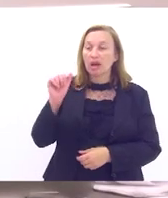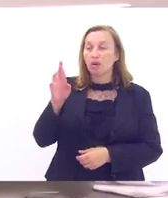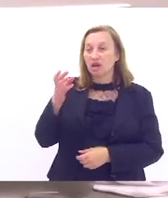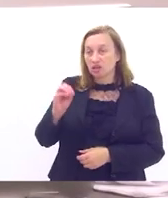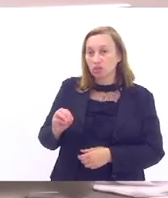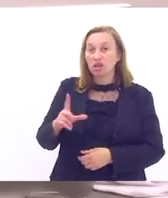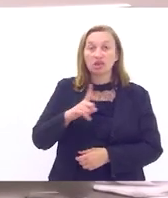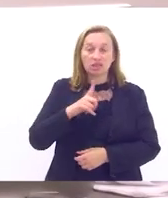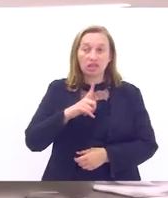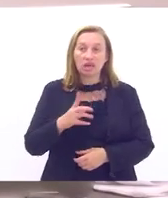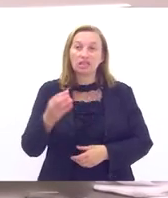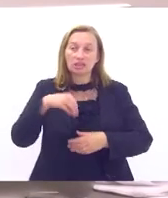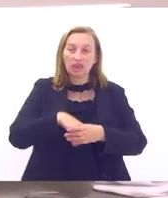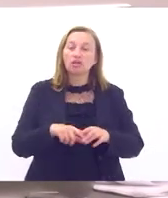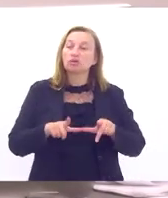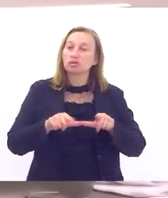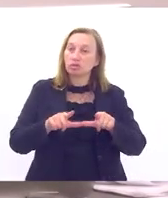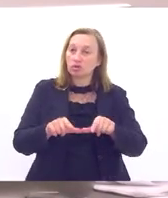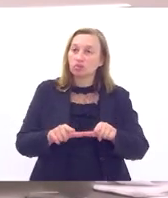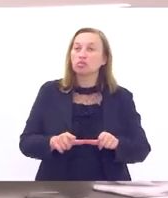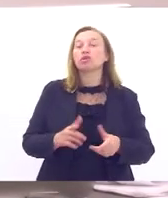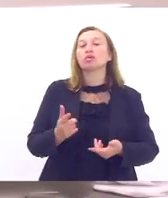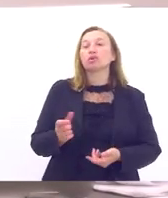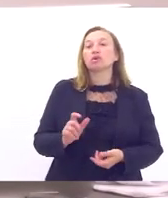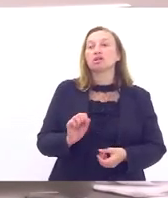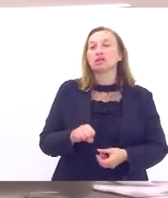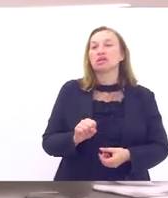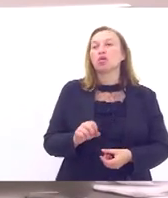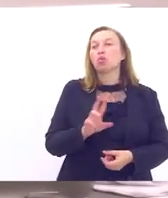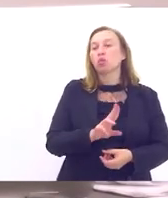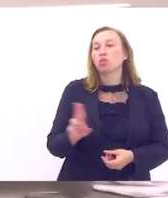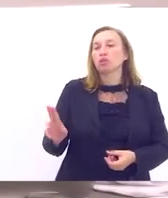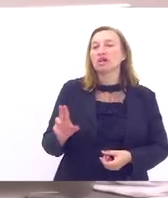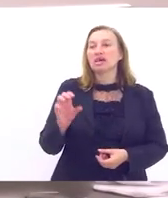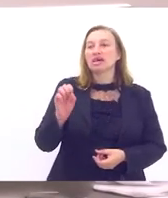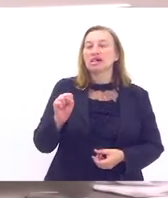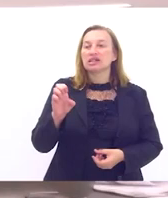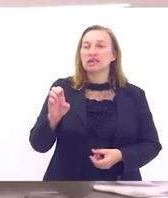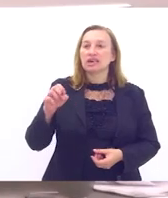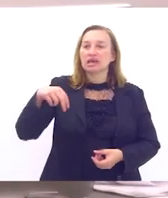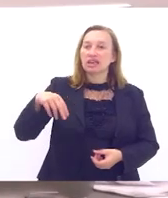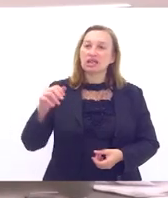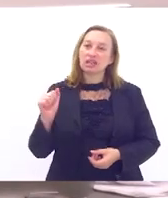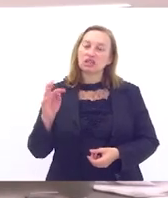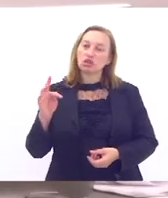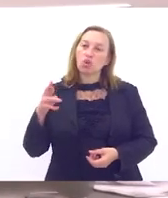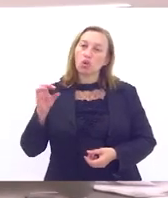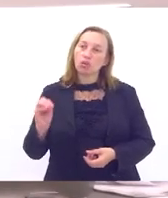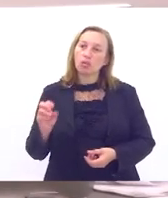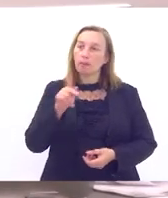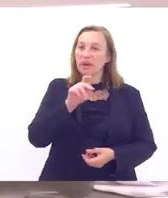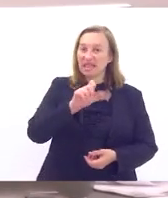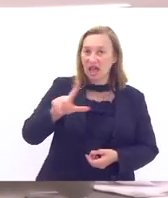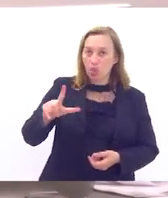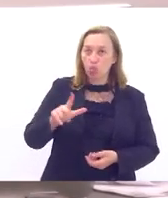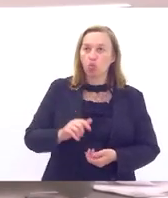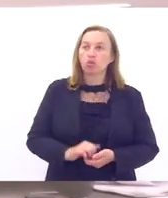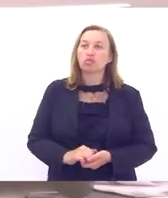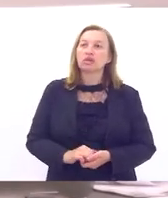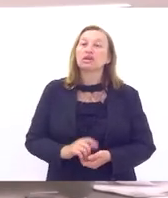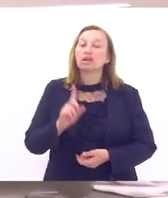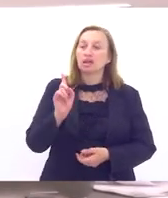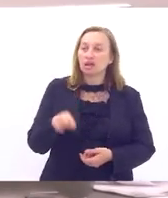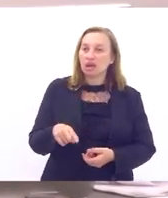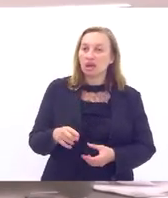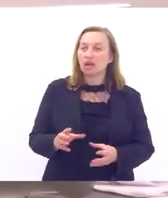rede. Existe um laboratório na rede em Bangu, e o nome dele é Sanatório Penal, Hospital Sanatório Penal, que é um